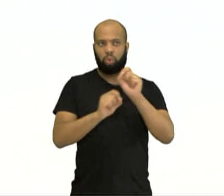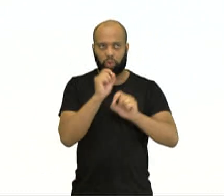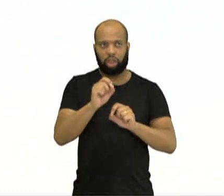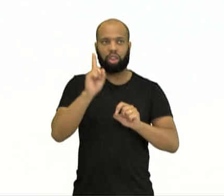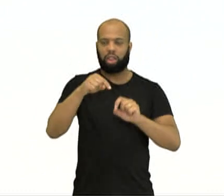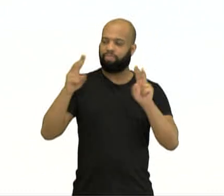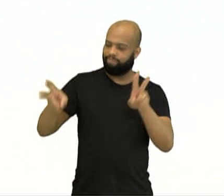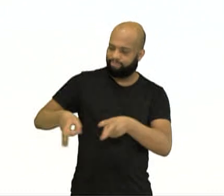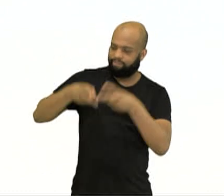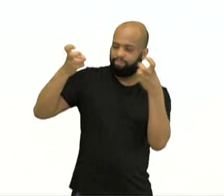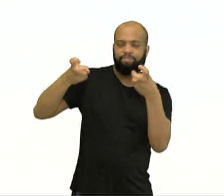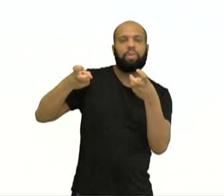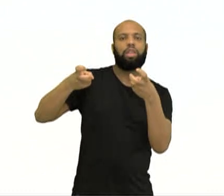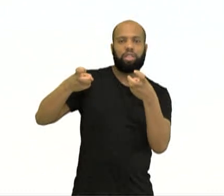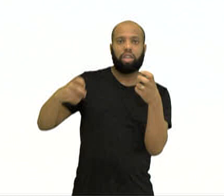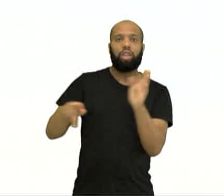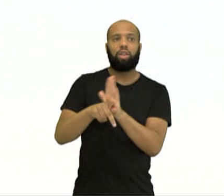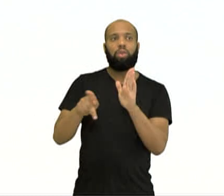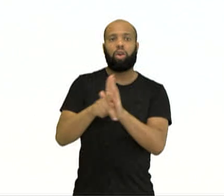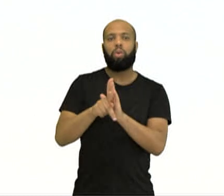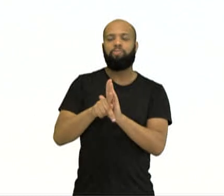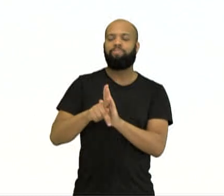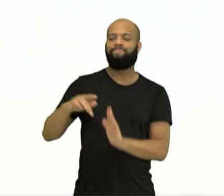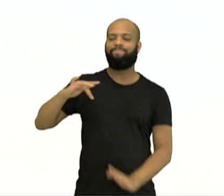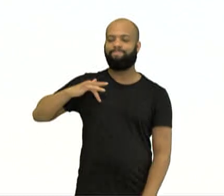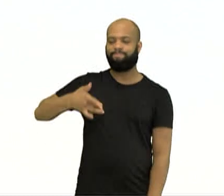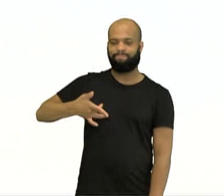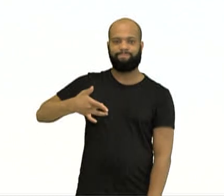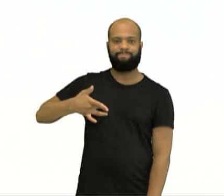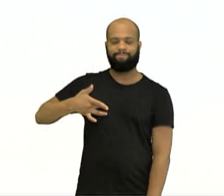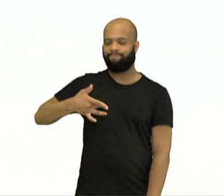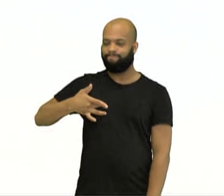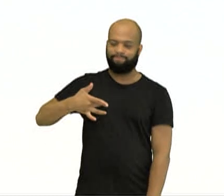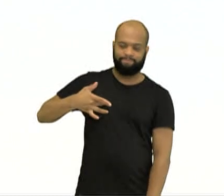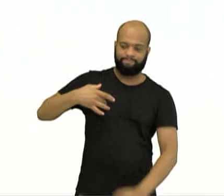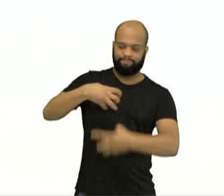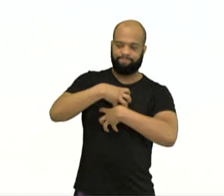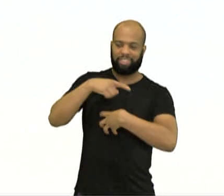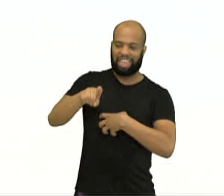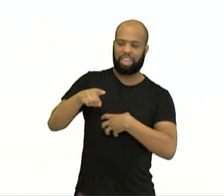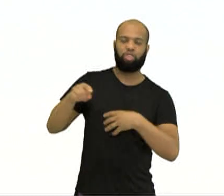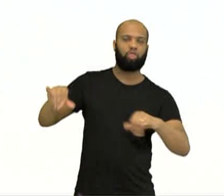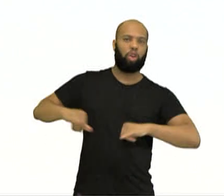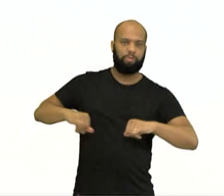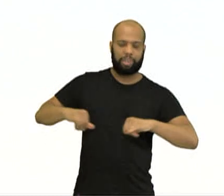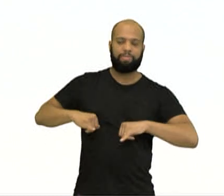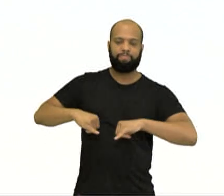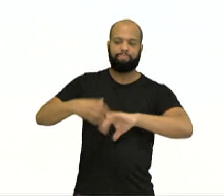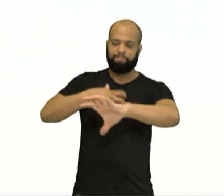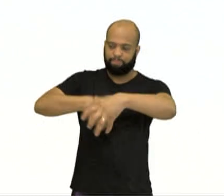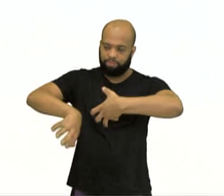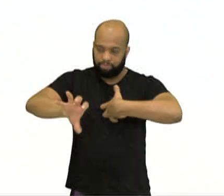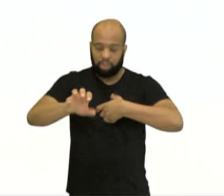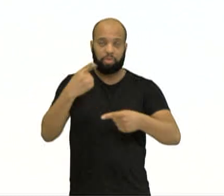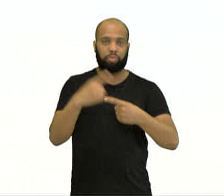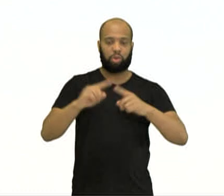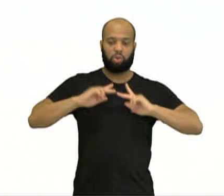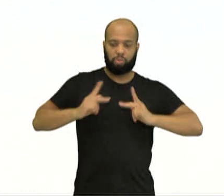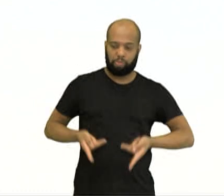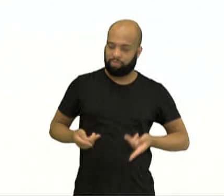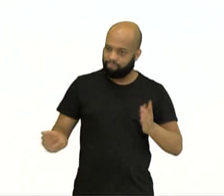ao reconhecimento da dor do outro. Seres humanos são seres coletivos que se identificam com a mesma